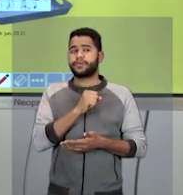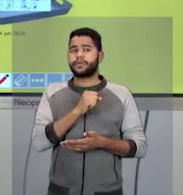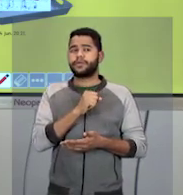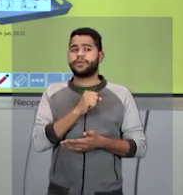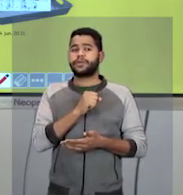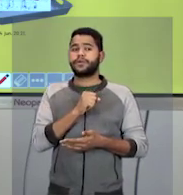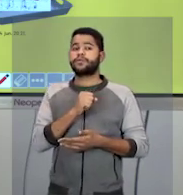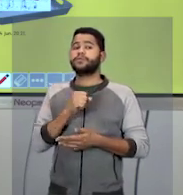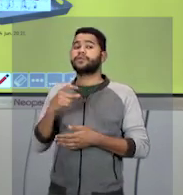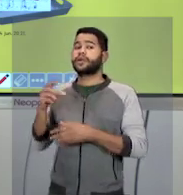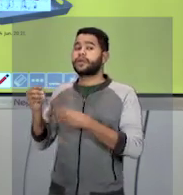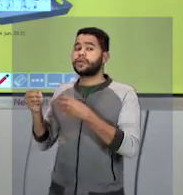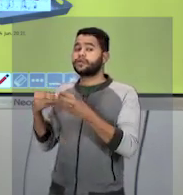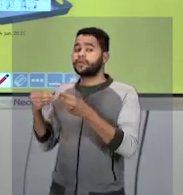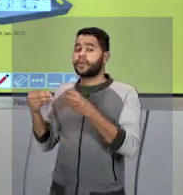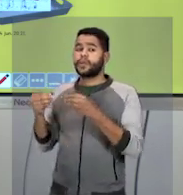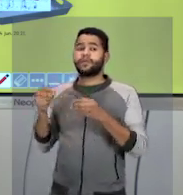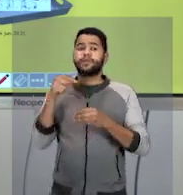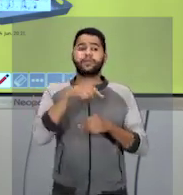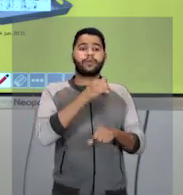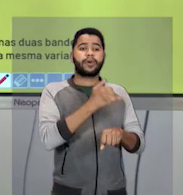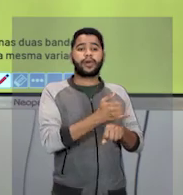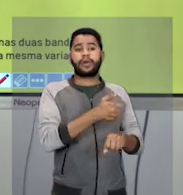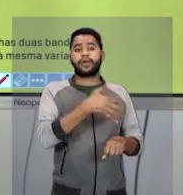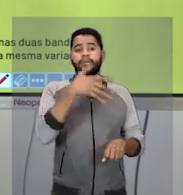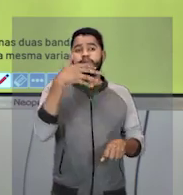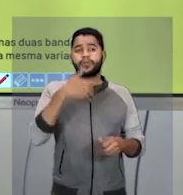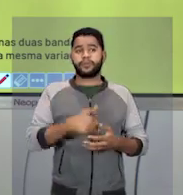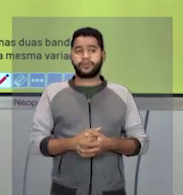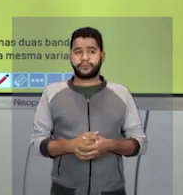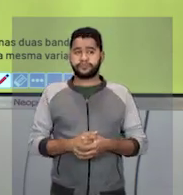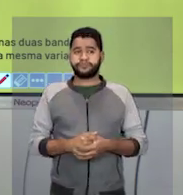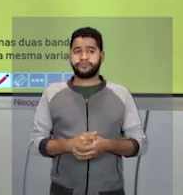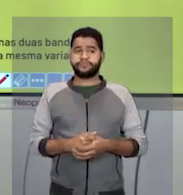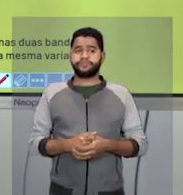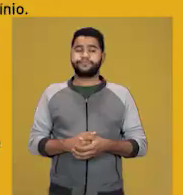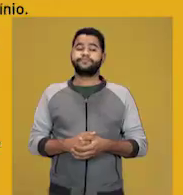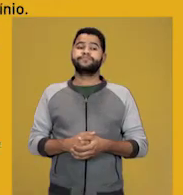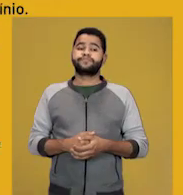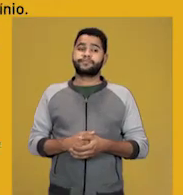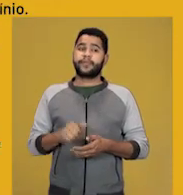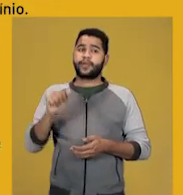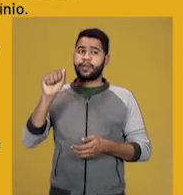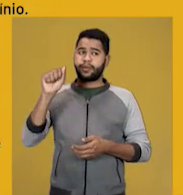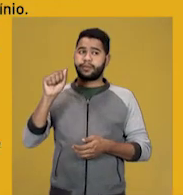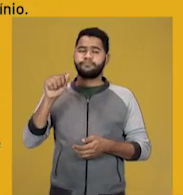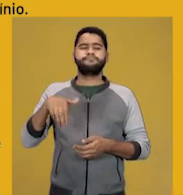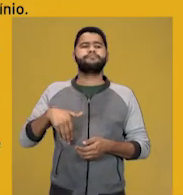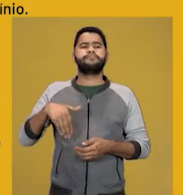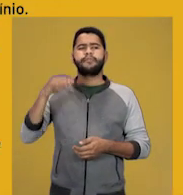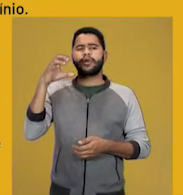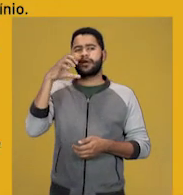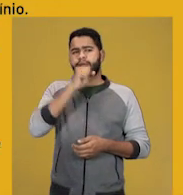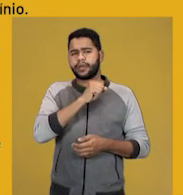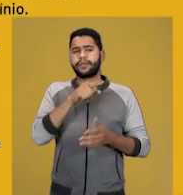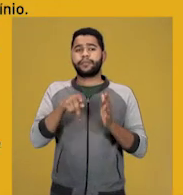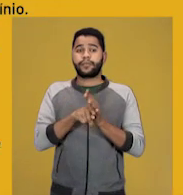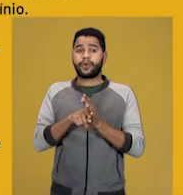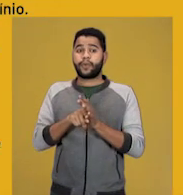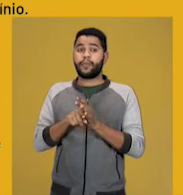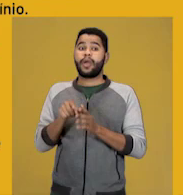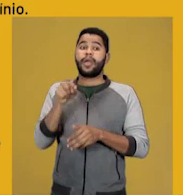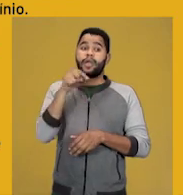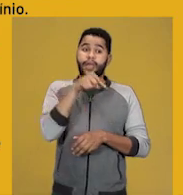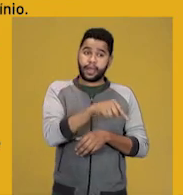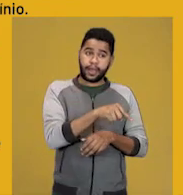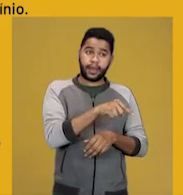de plástico ou na de alumínio? Qual que você acha? Bom, a questão vai ser mais rapidamente na bandeja de